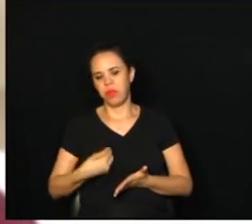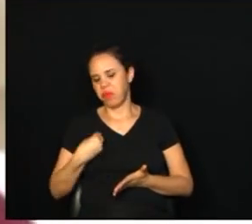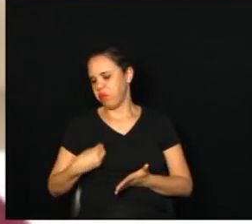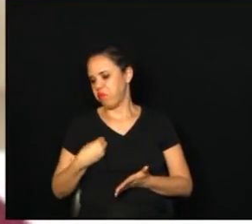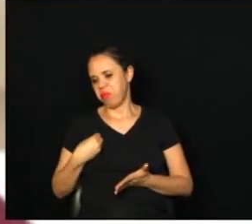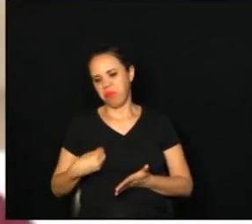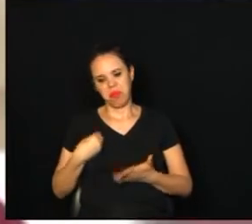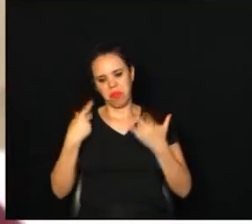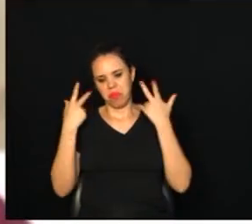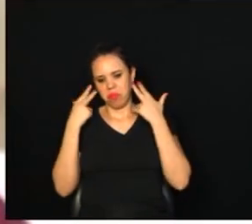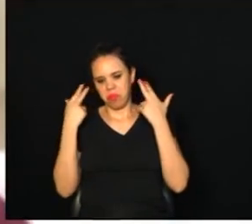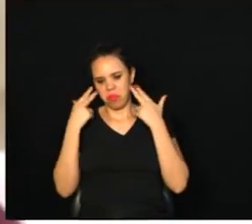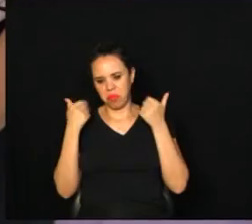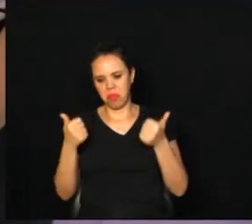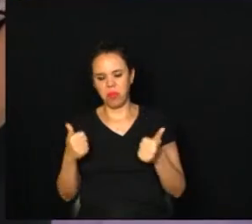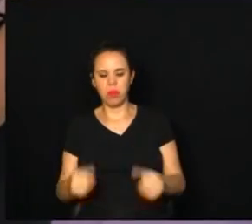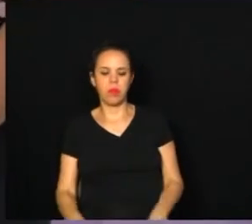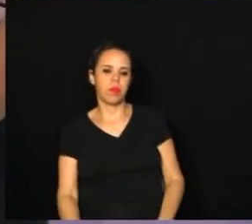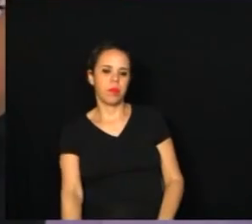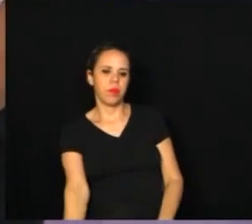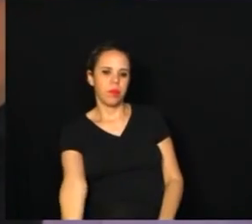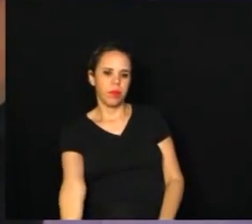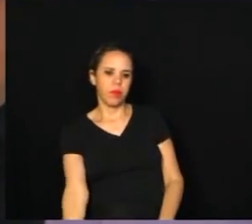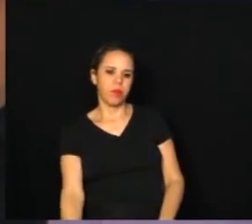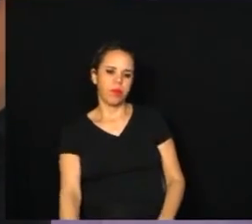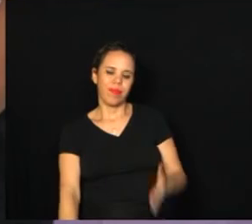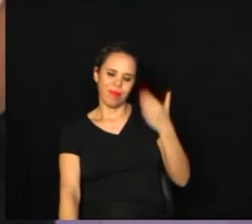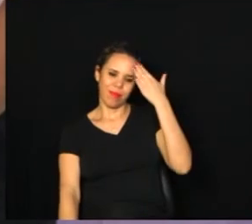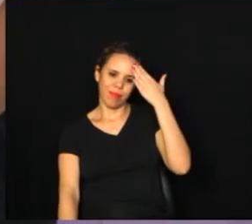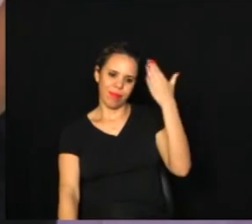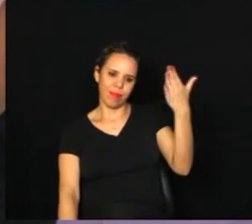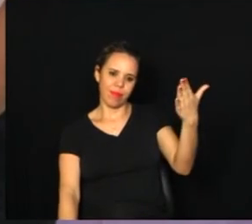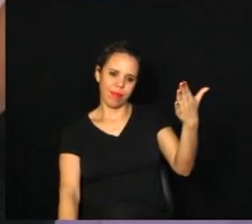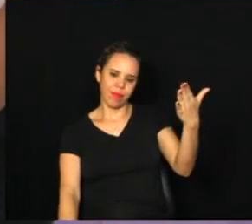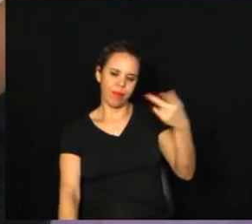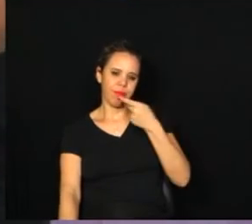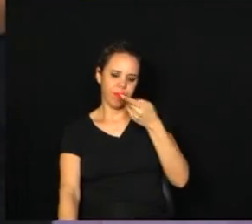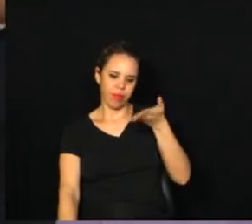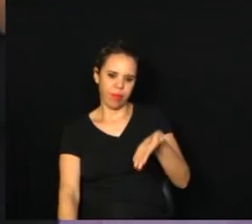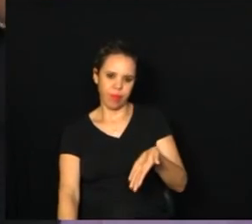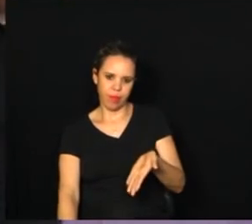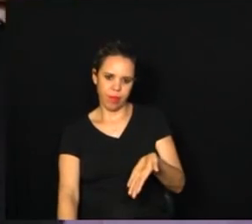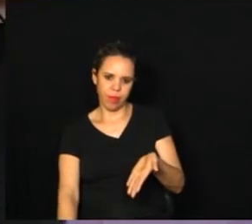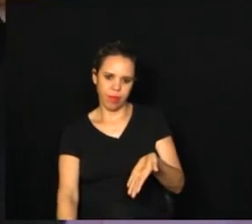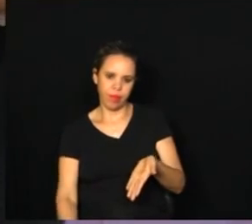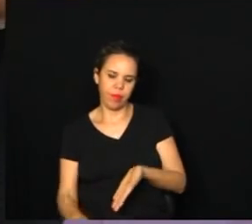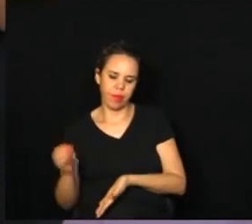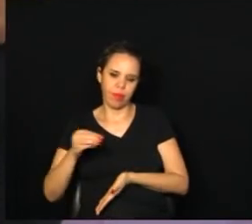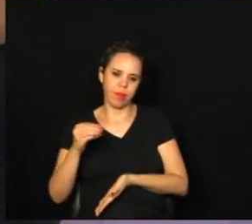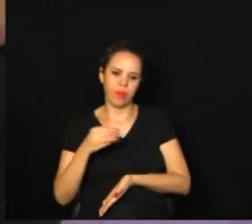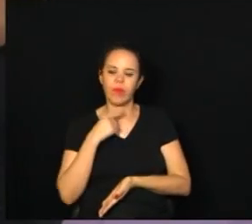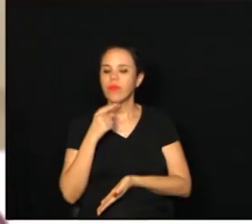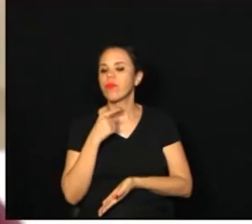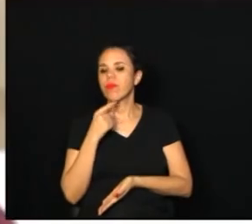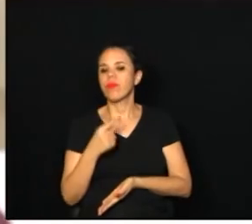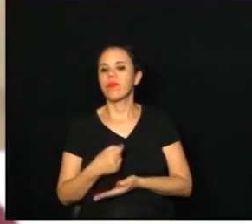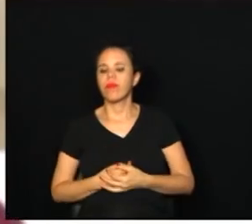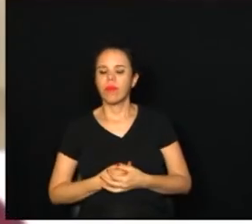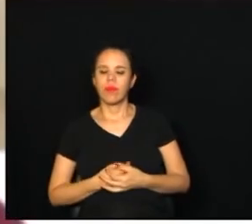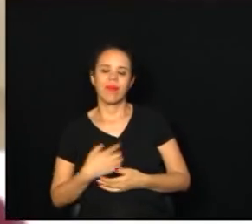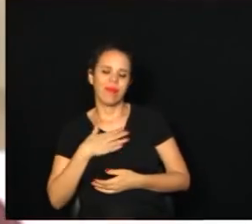todos a consultarem o site da Federação Brasileira de Ginecologia e Obstetrícia, da FEBRASGO, que tem lá os